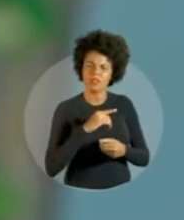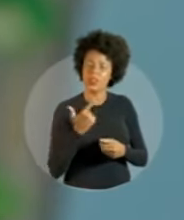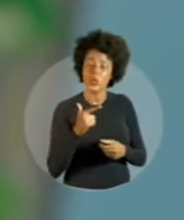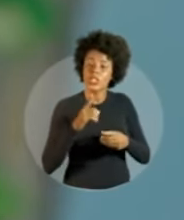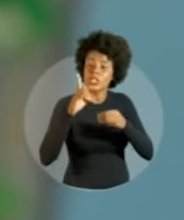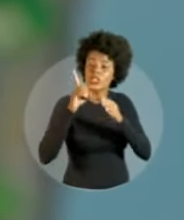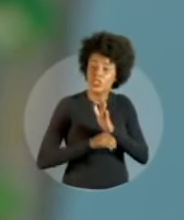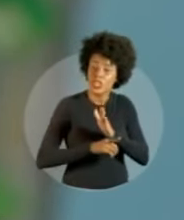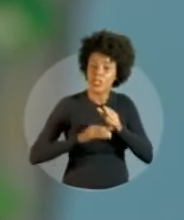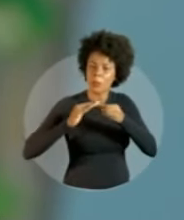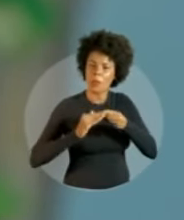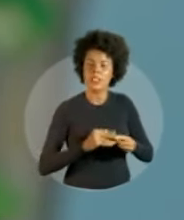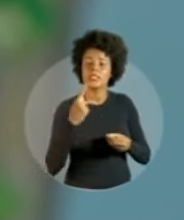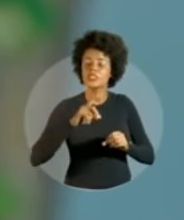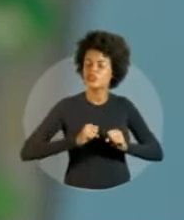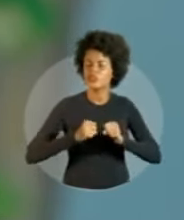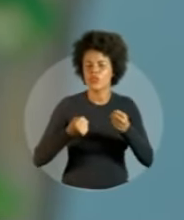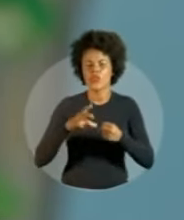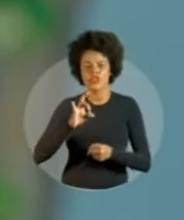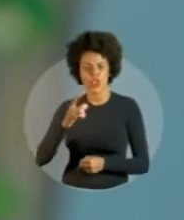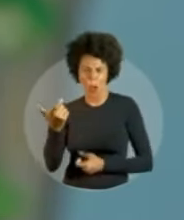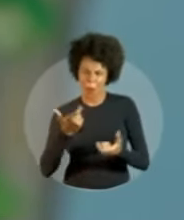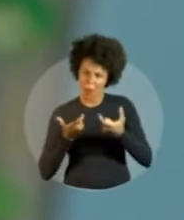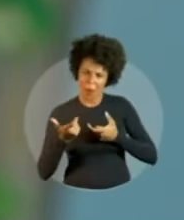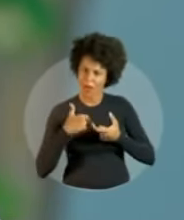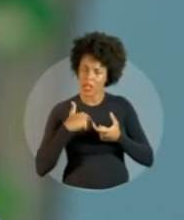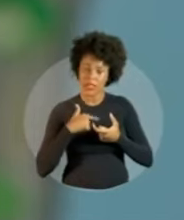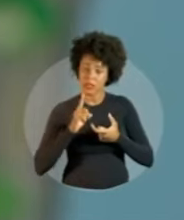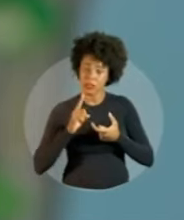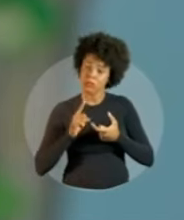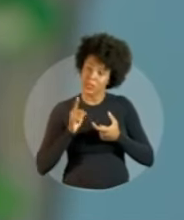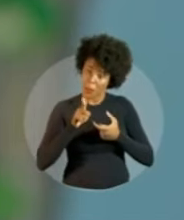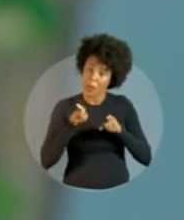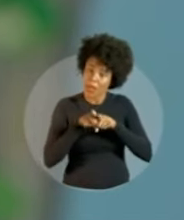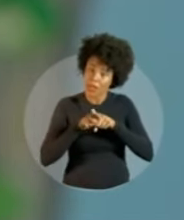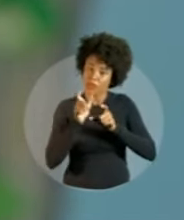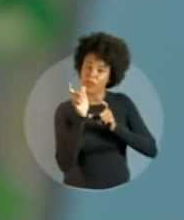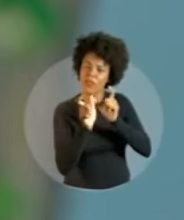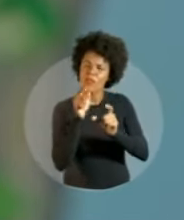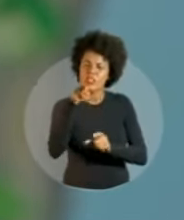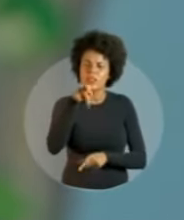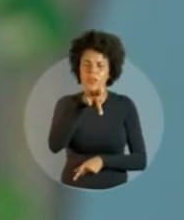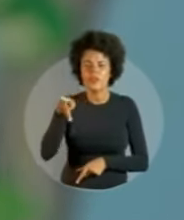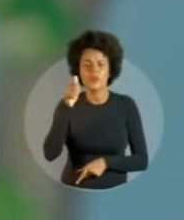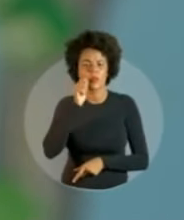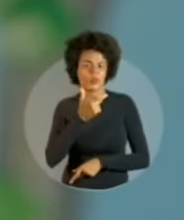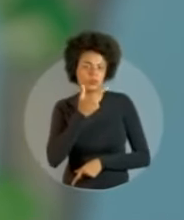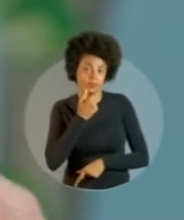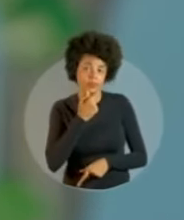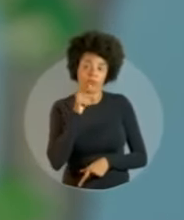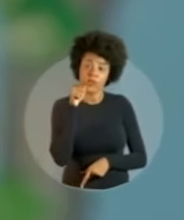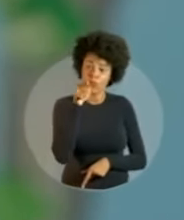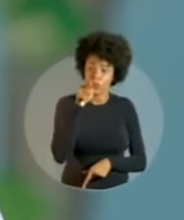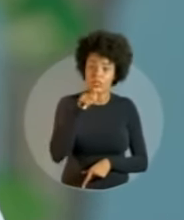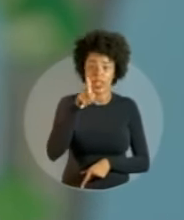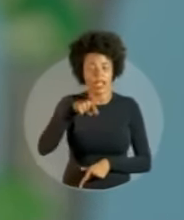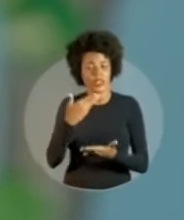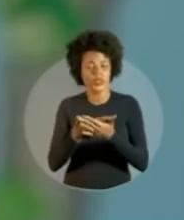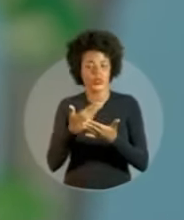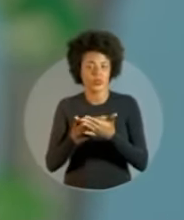desmerecer o seu esforço. Não é só a mim que eles atacam. É a você que é professora, professor, é a você que